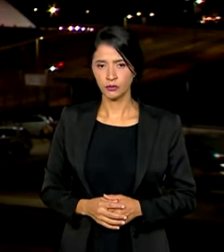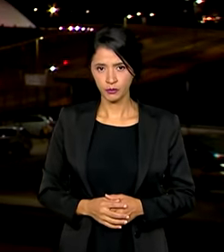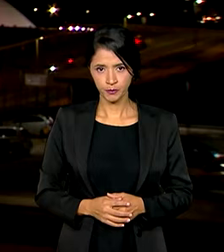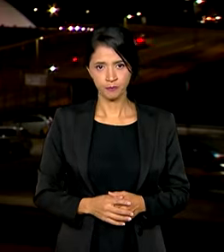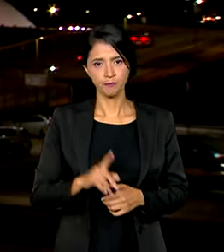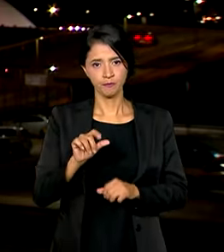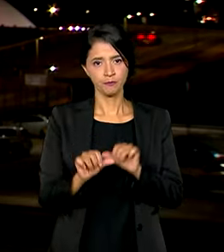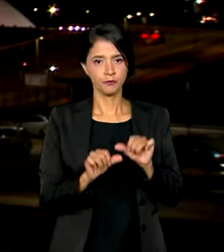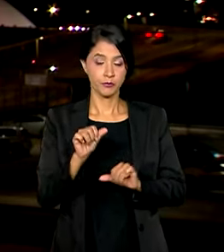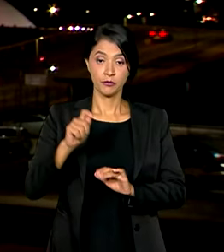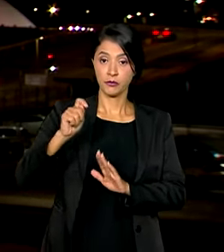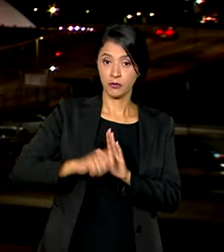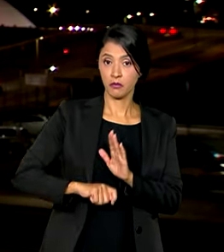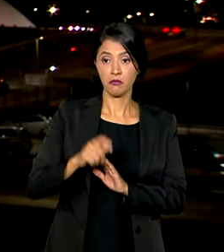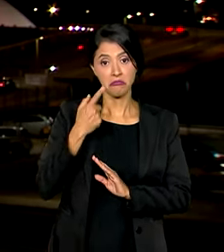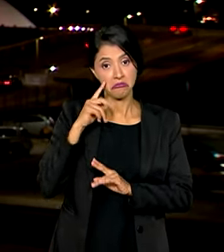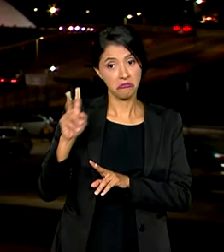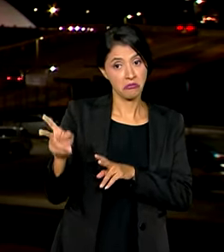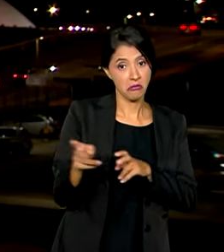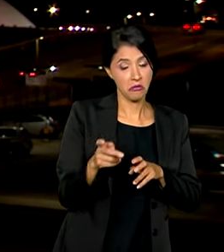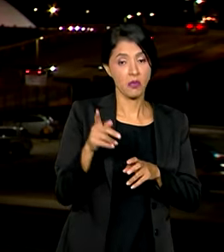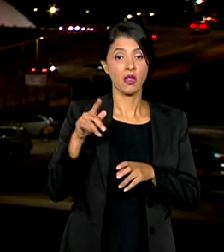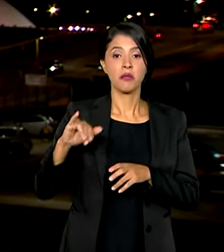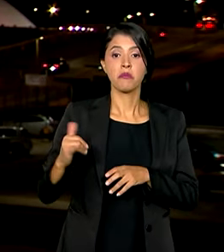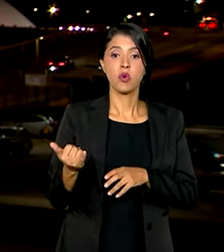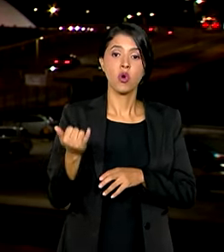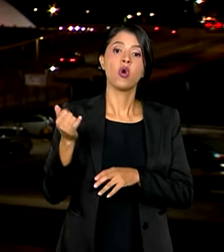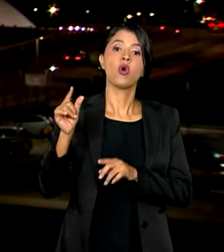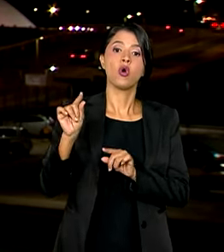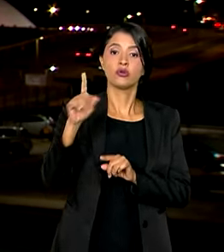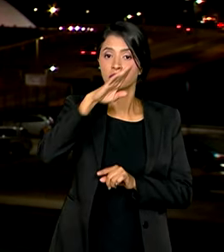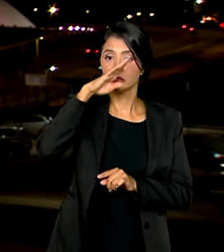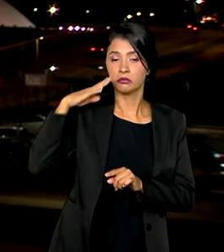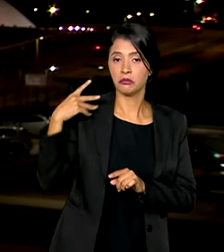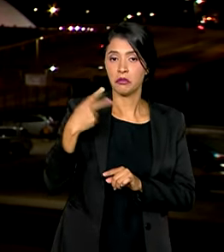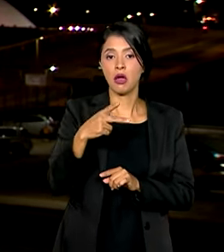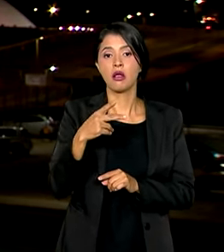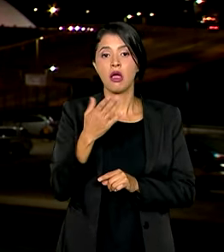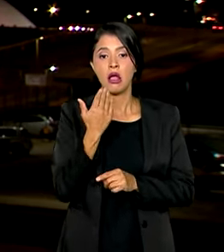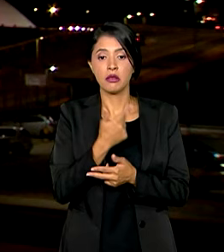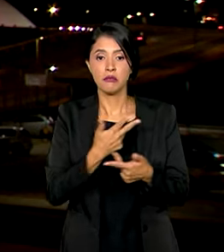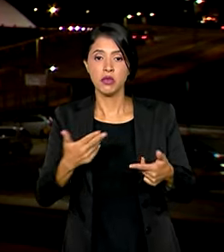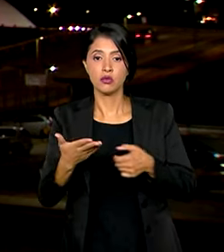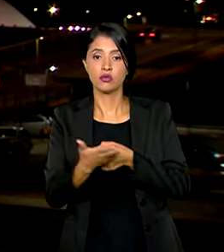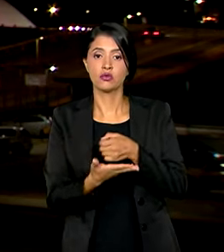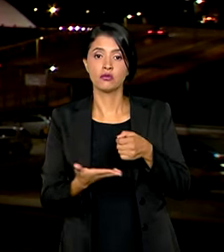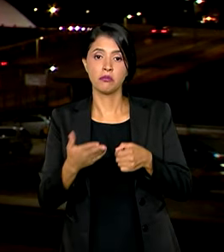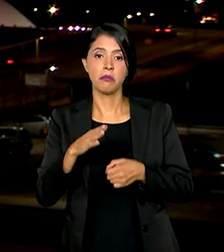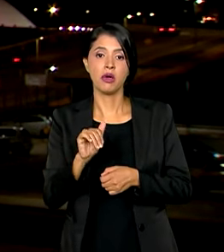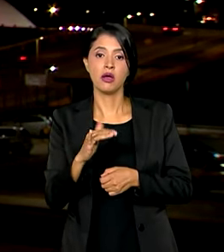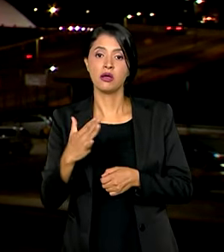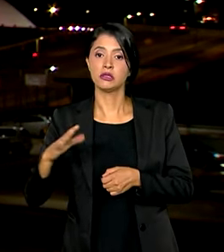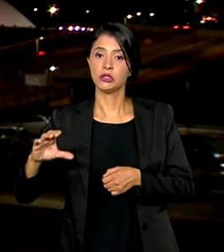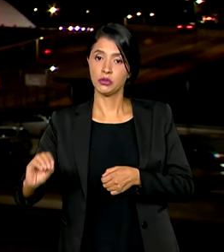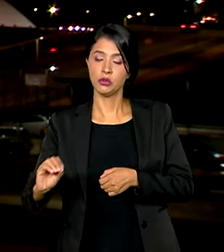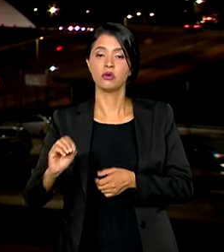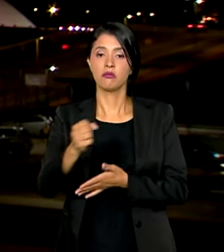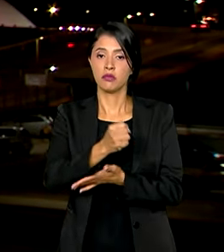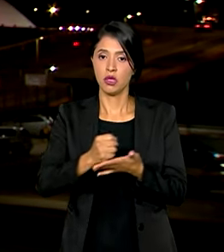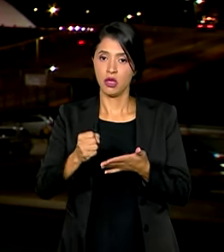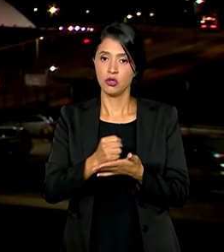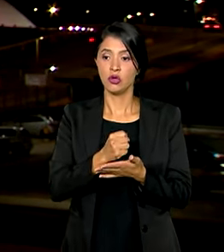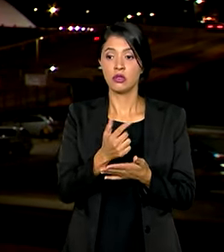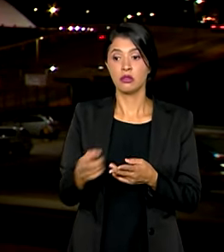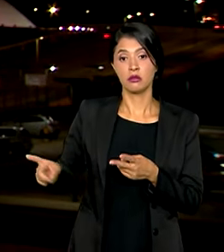reforma tributária prevê isenção de impostos para alimentos básicos e medicamentos, por outro lado, estabelece a cobrança de